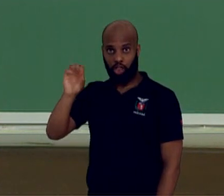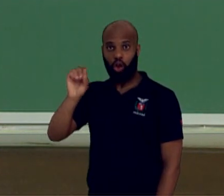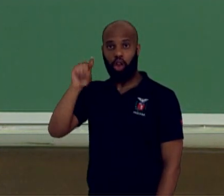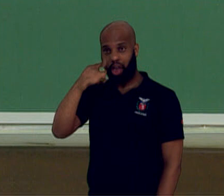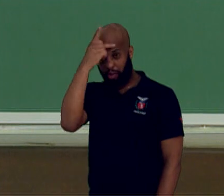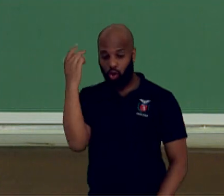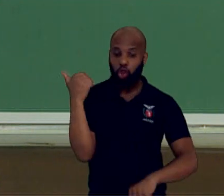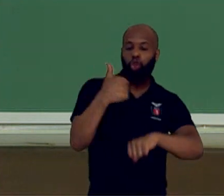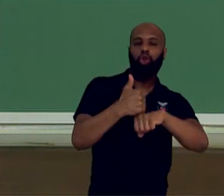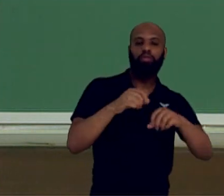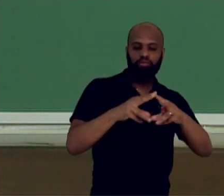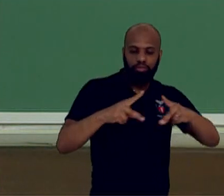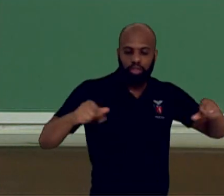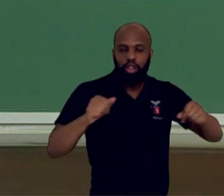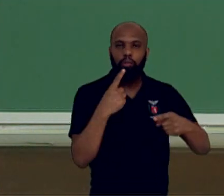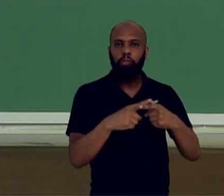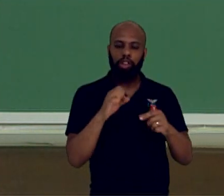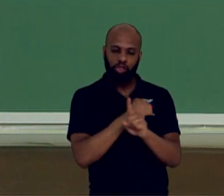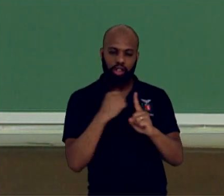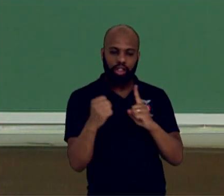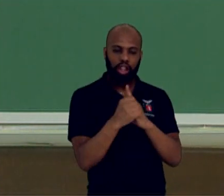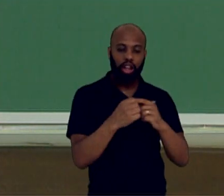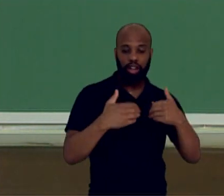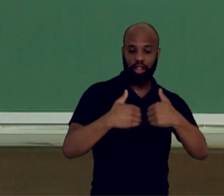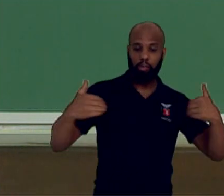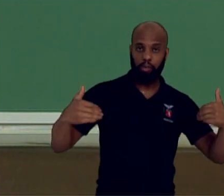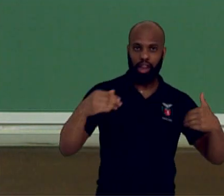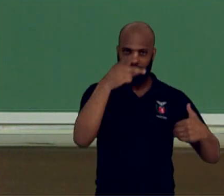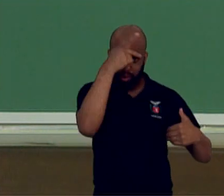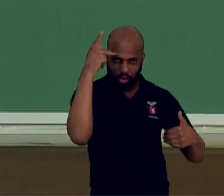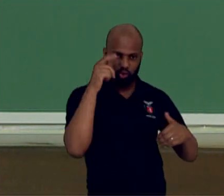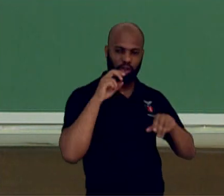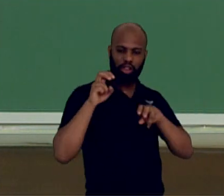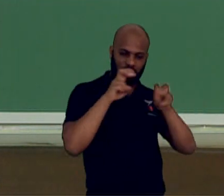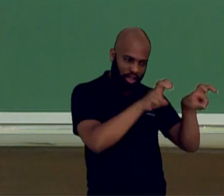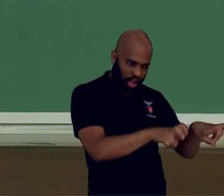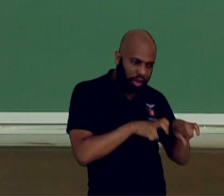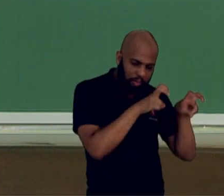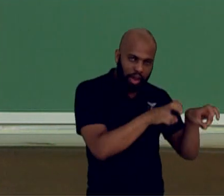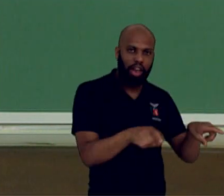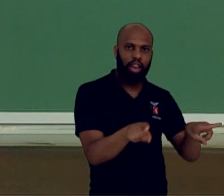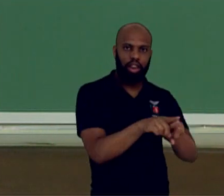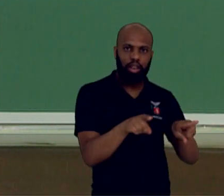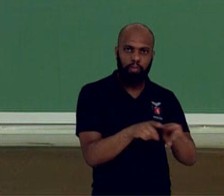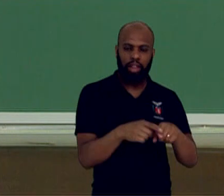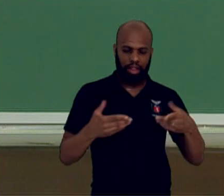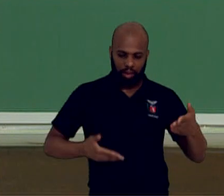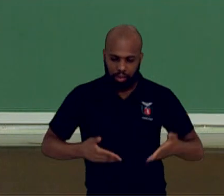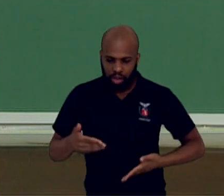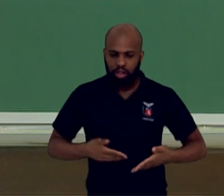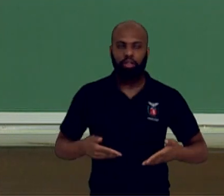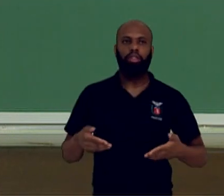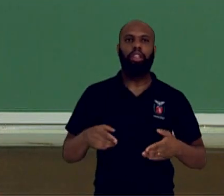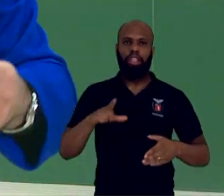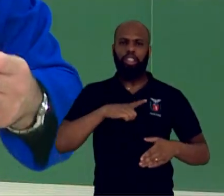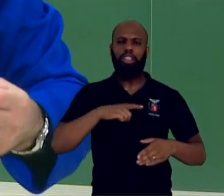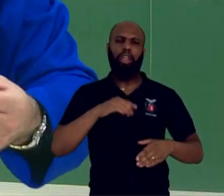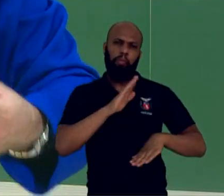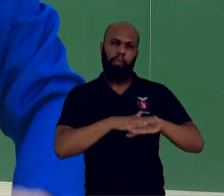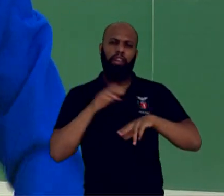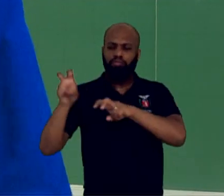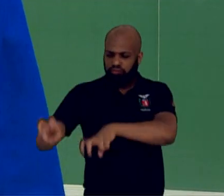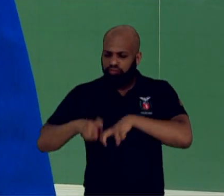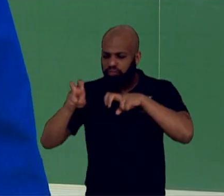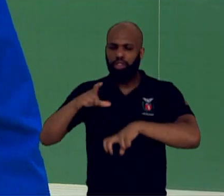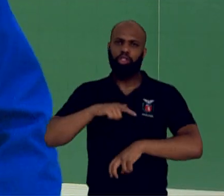A sociedade, inclusive, era dividida. Camponeses, artesãos, uma sociedade bem primitiva, bem rural, né? Período bem rural. Alguns